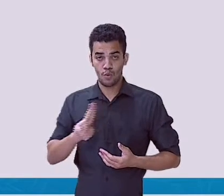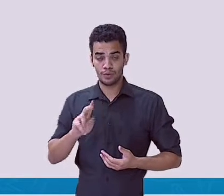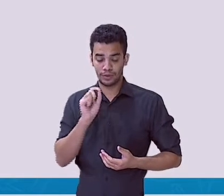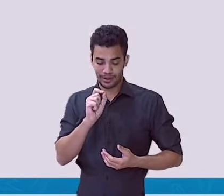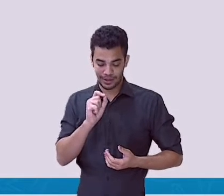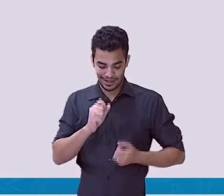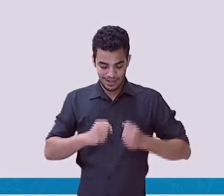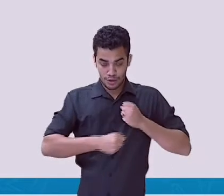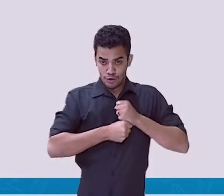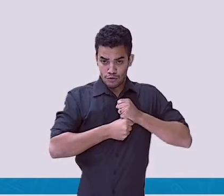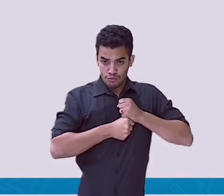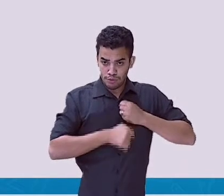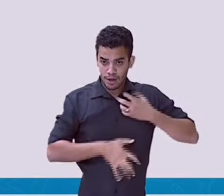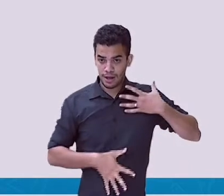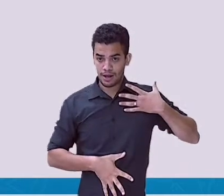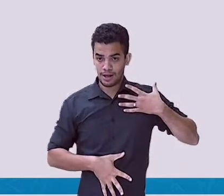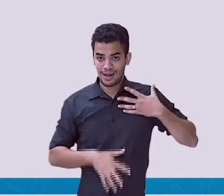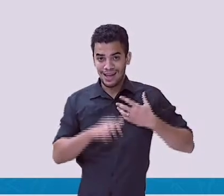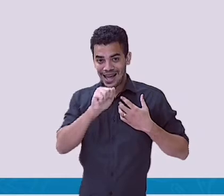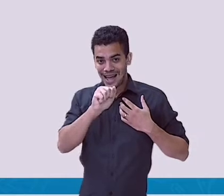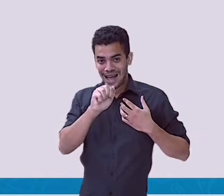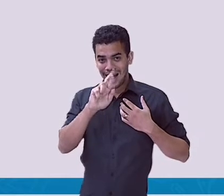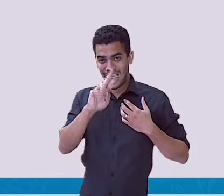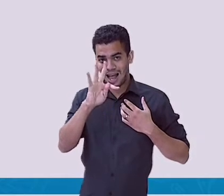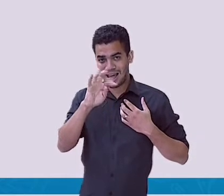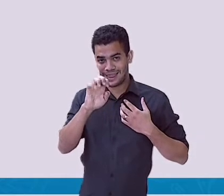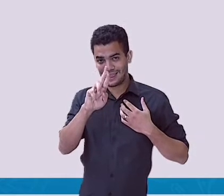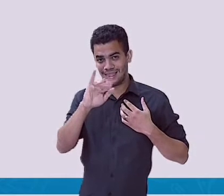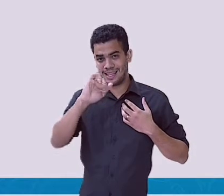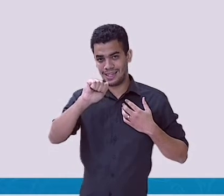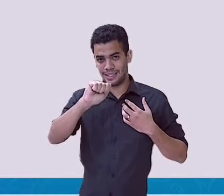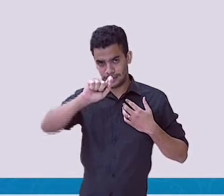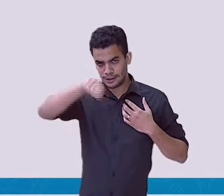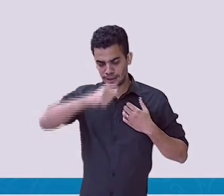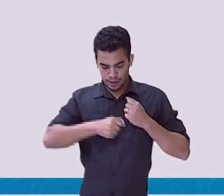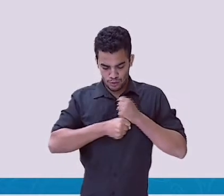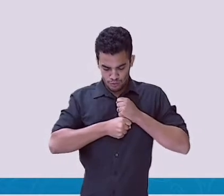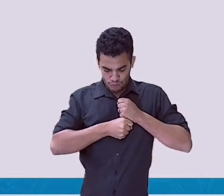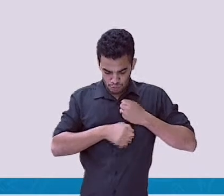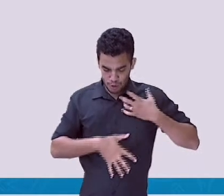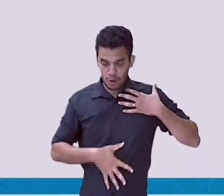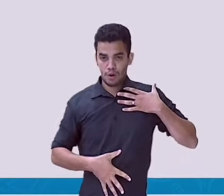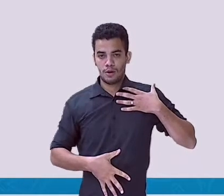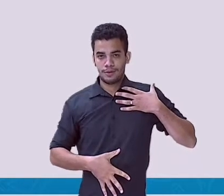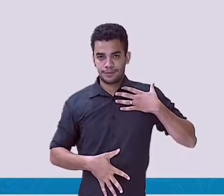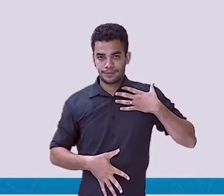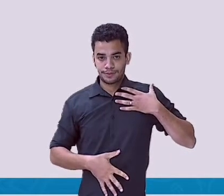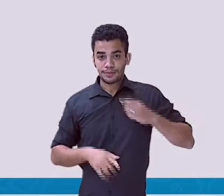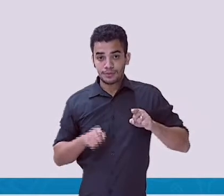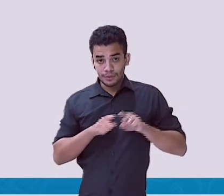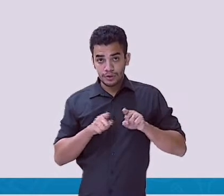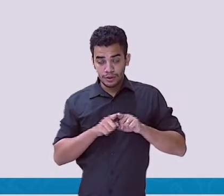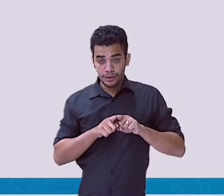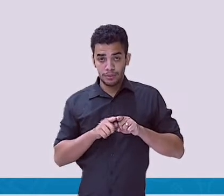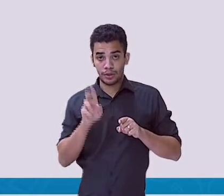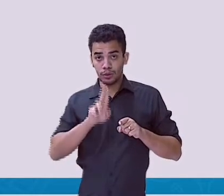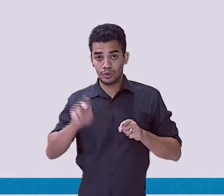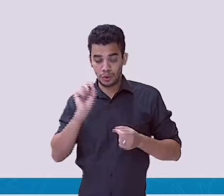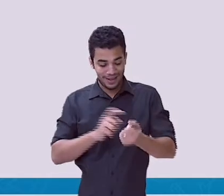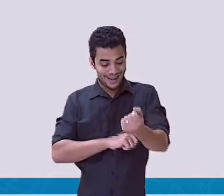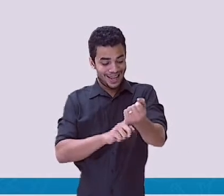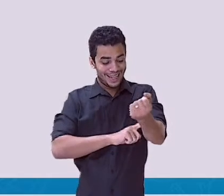né, por todas as veias e artérias, vai chegar no nosso coração, vai lá